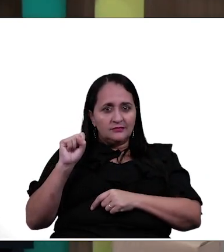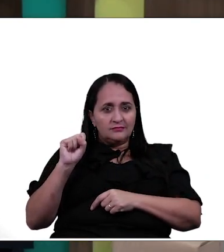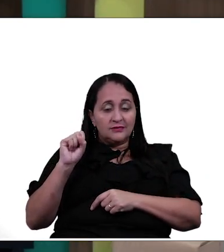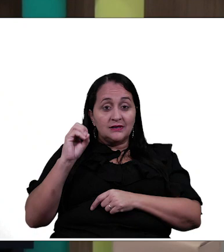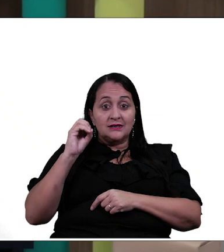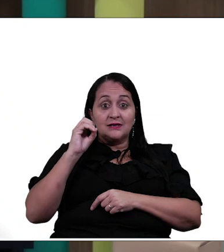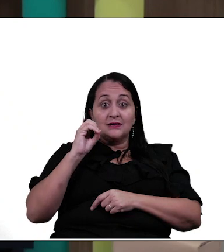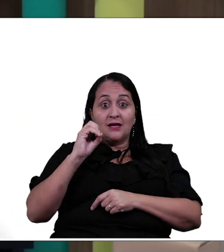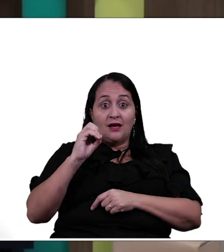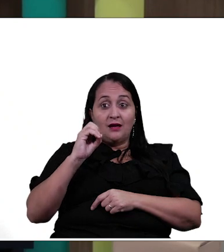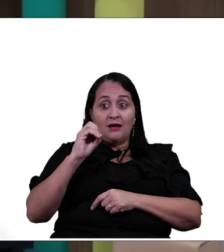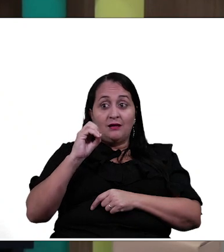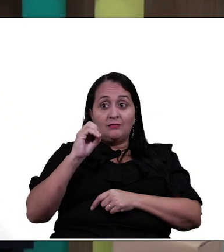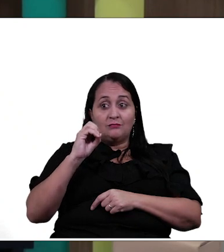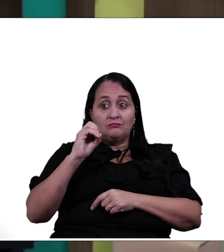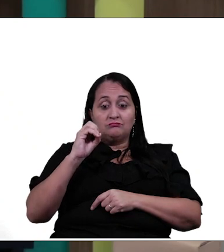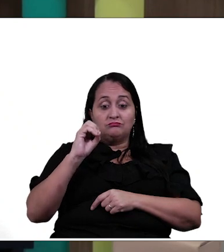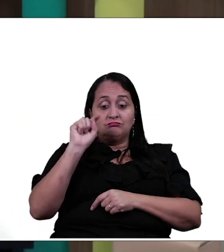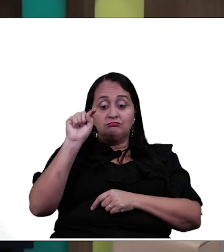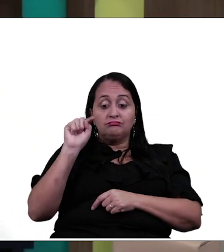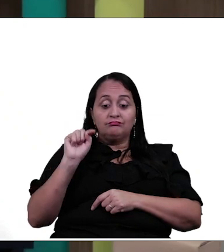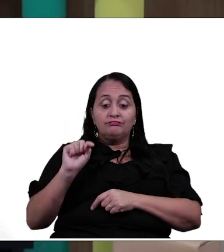os racionais positivos,